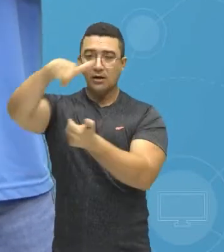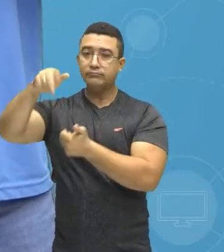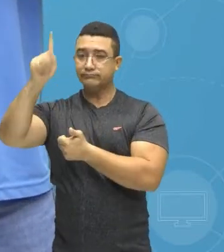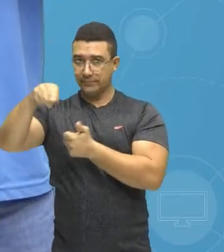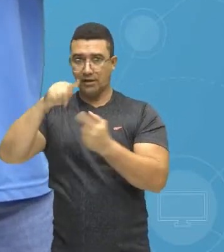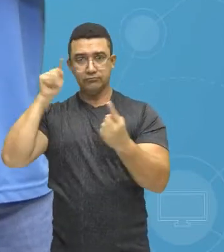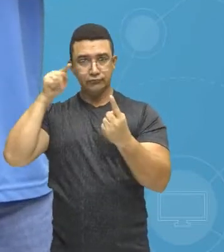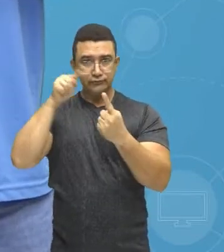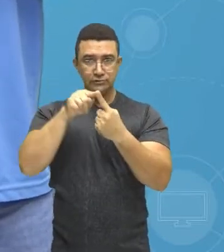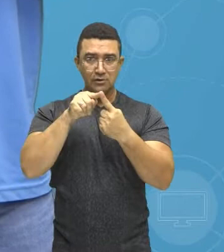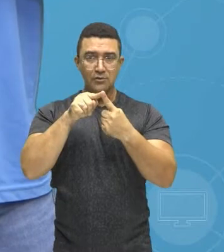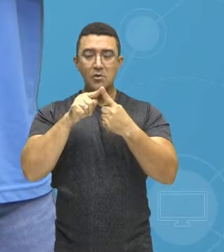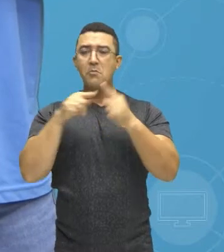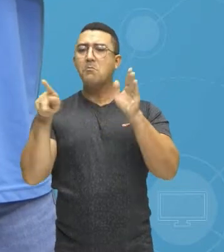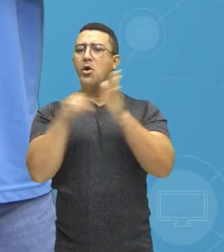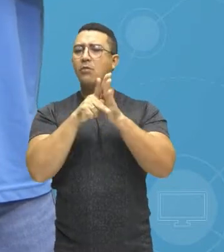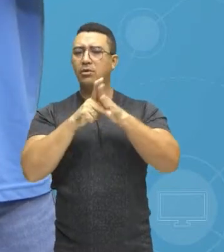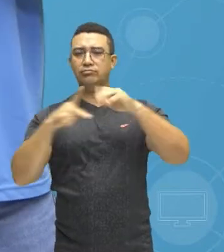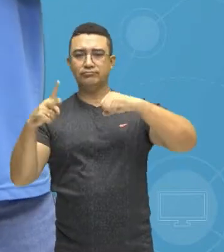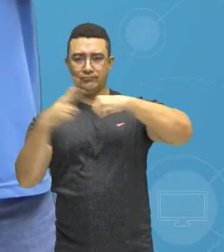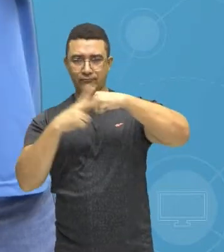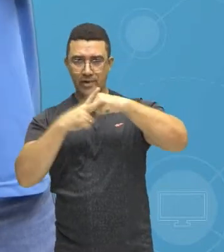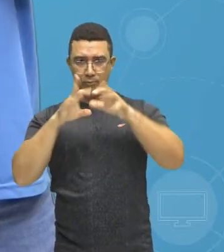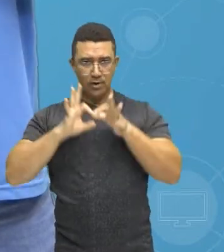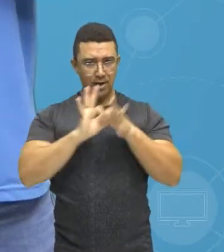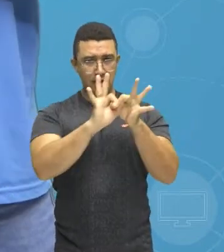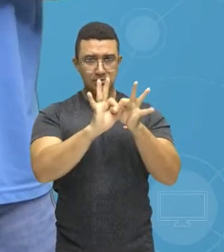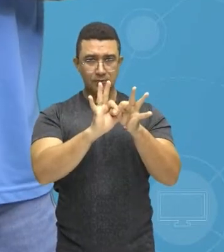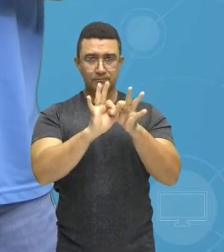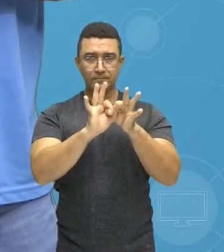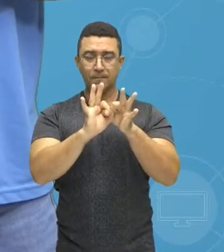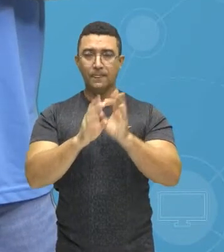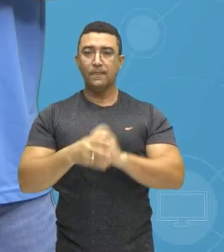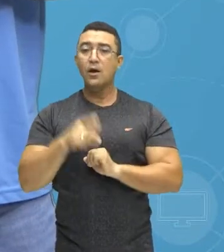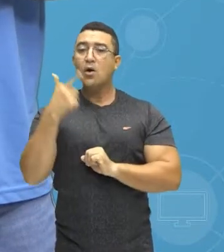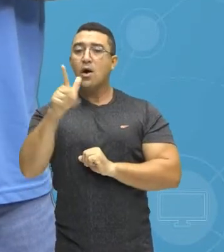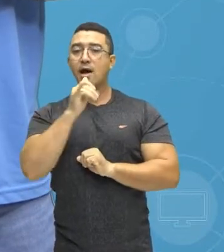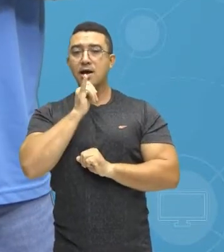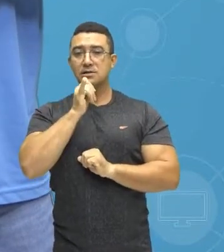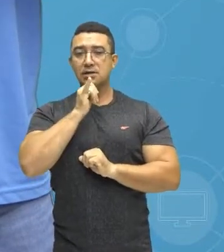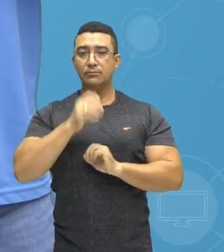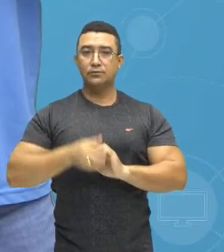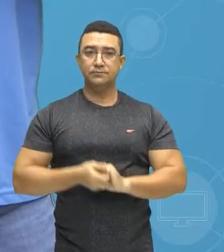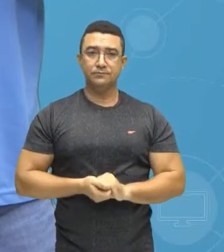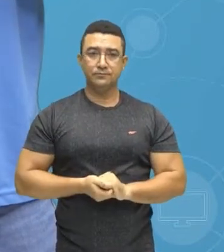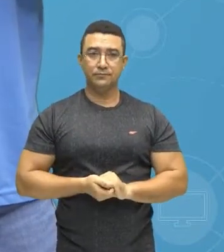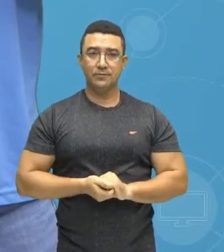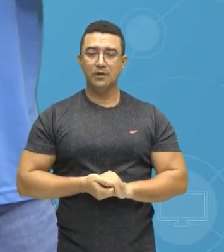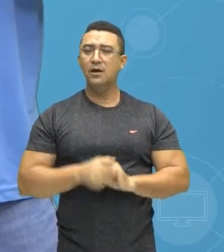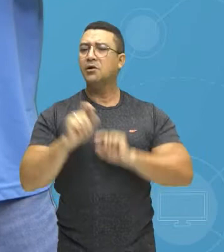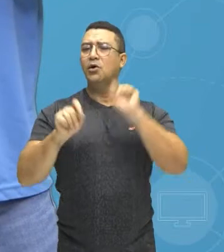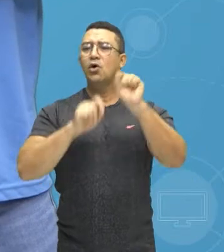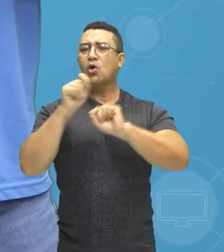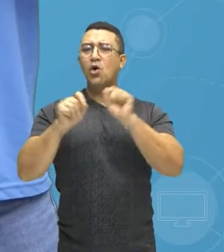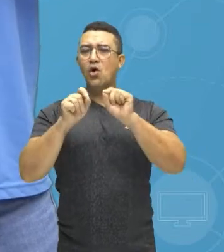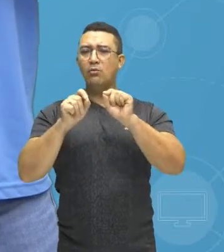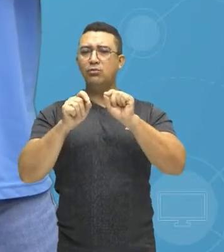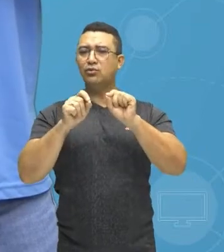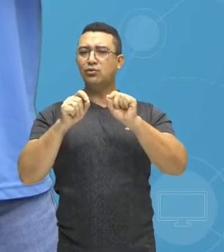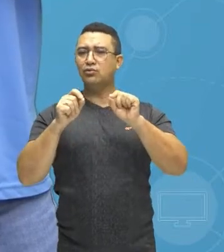do verbo de ligação, ok? Muito bem. Outro exemplo aqui, um exemplo transitório, um estado transitório.